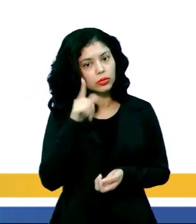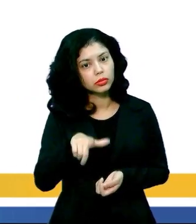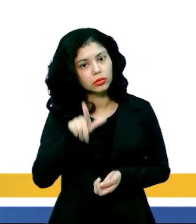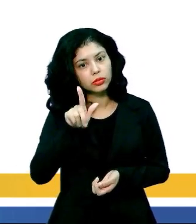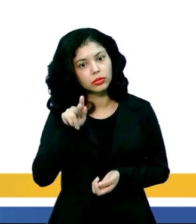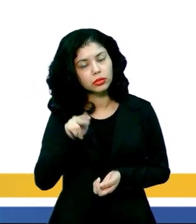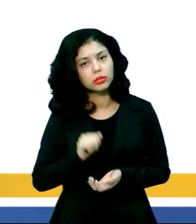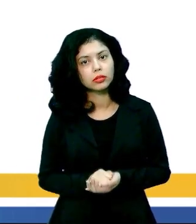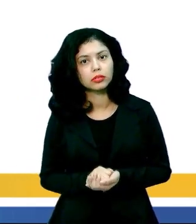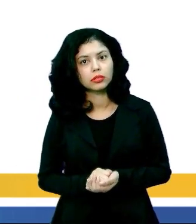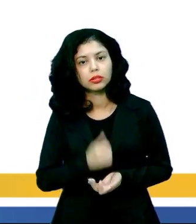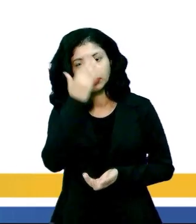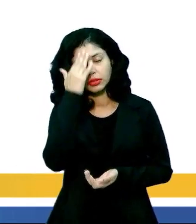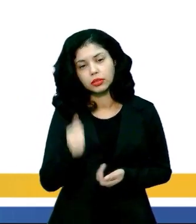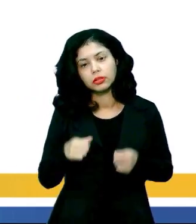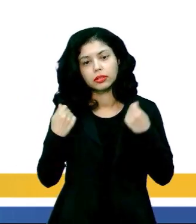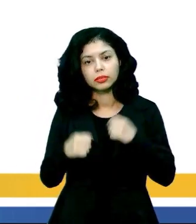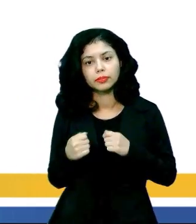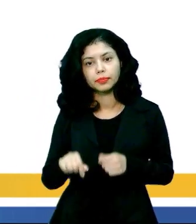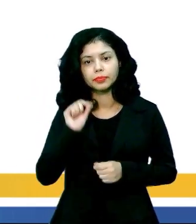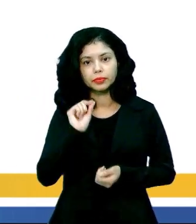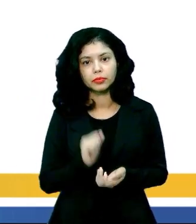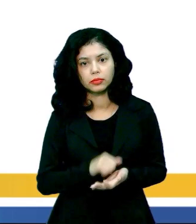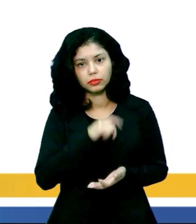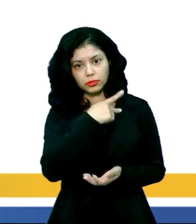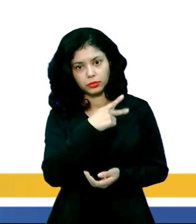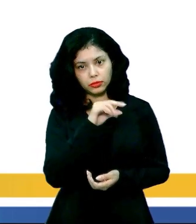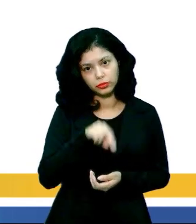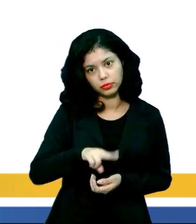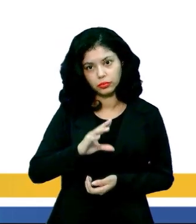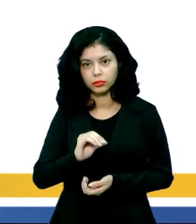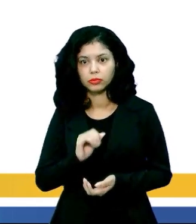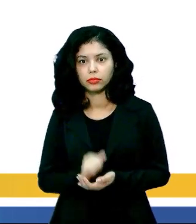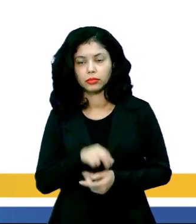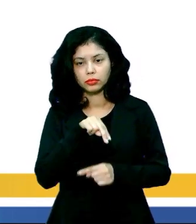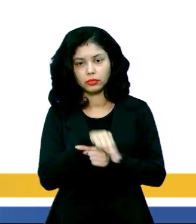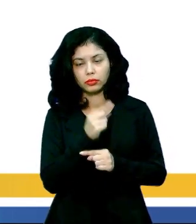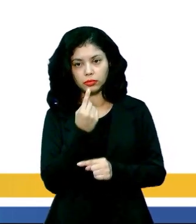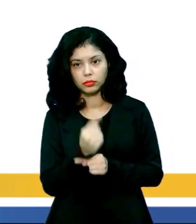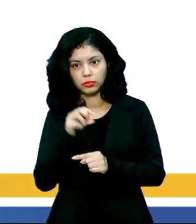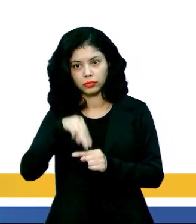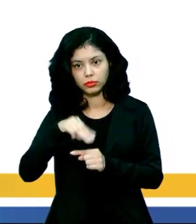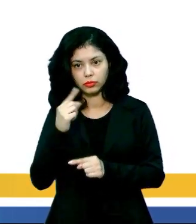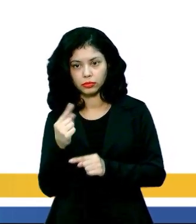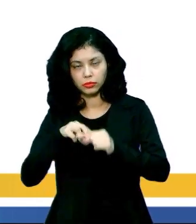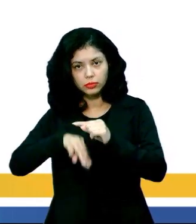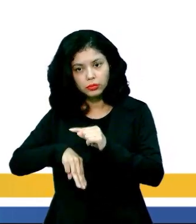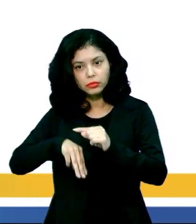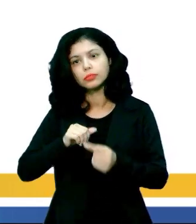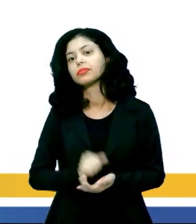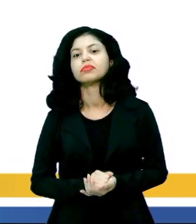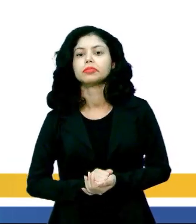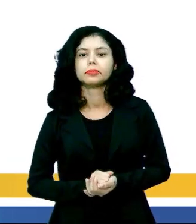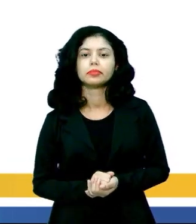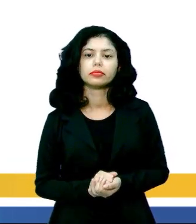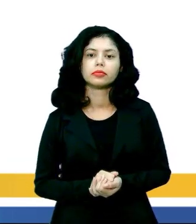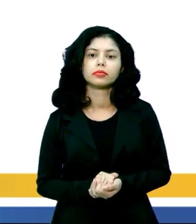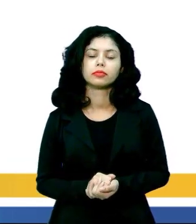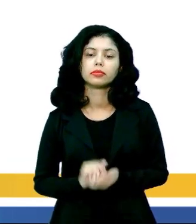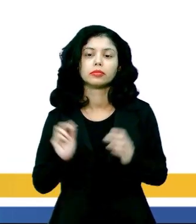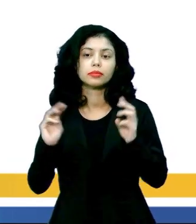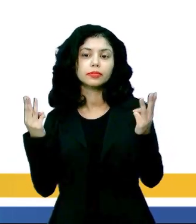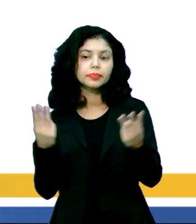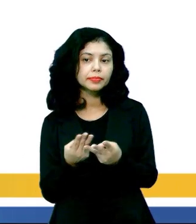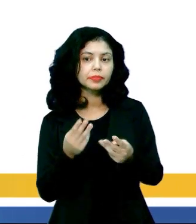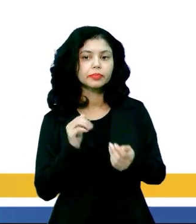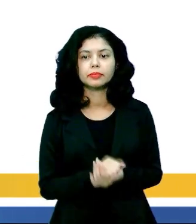de refrigerante? Aí nós precisamos usar a nossa fórmula de mols, que é Mzinho sobre Mzão. O que é esse Mzinho? Massa em